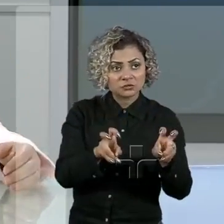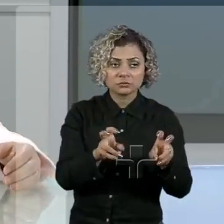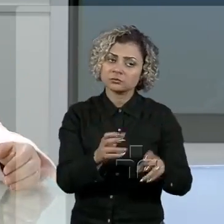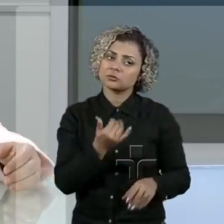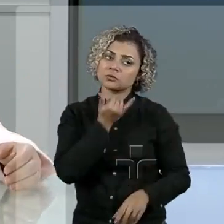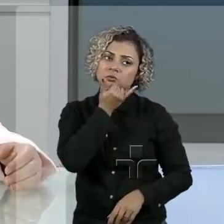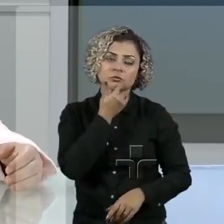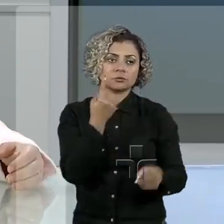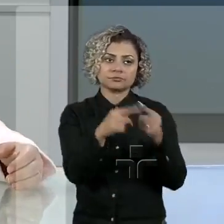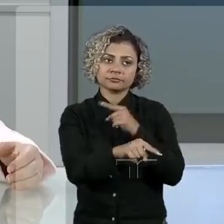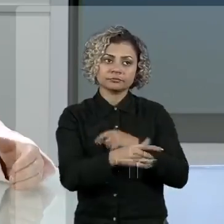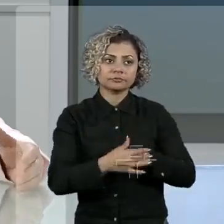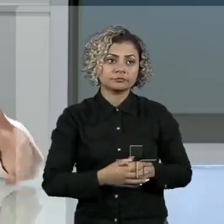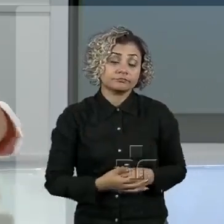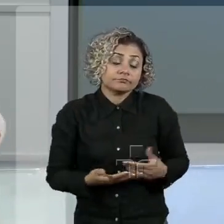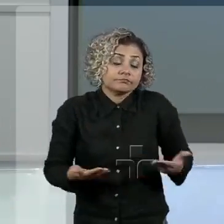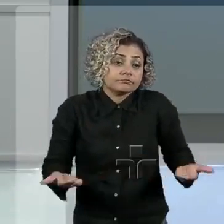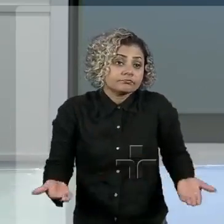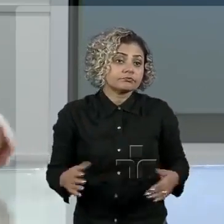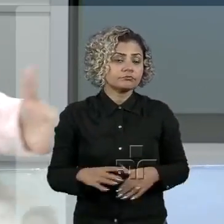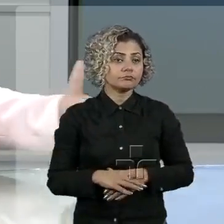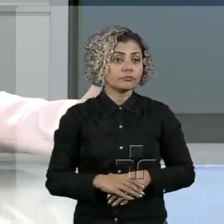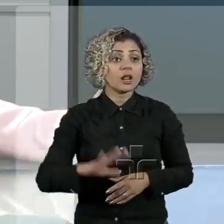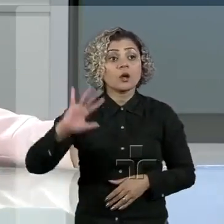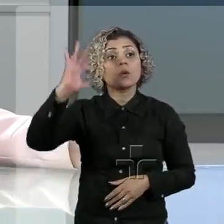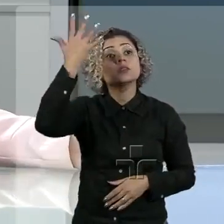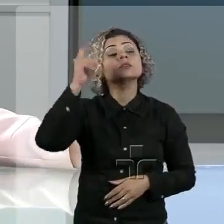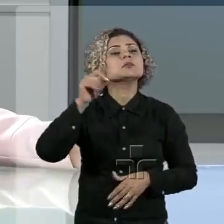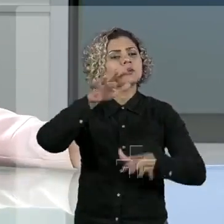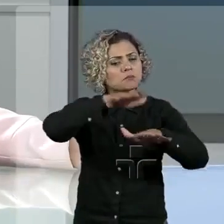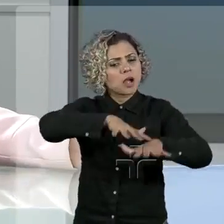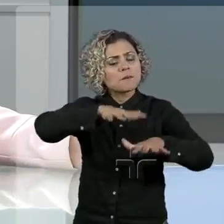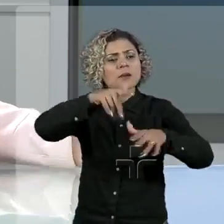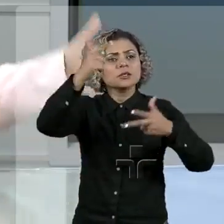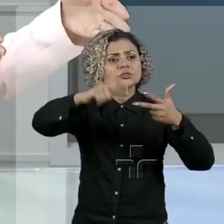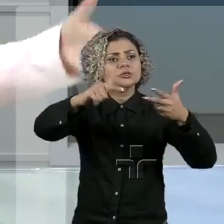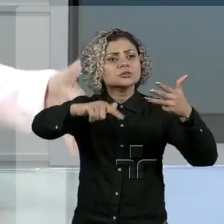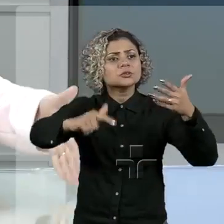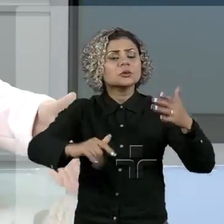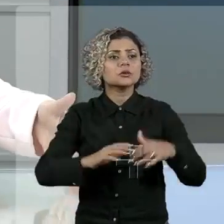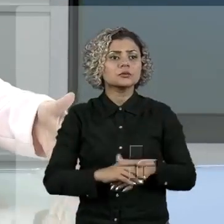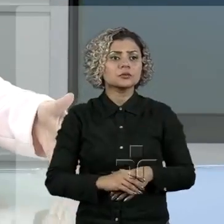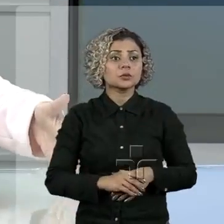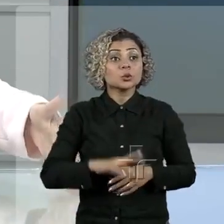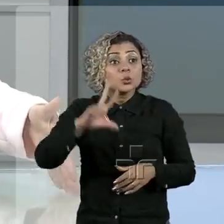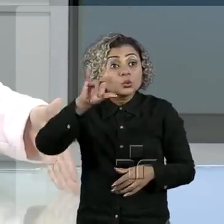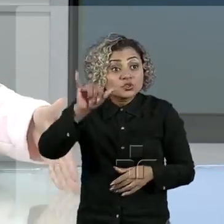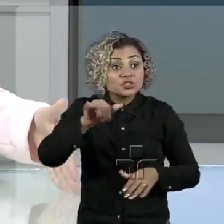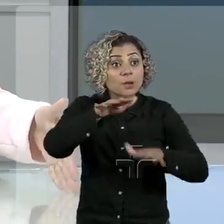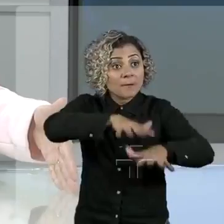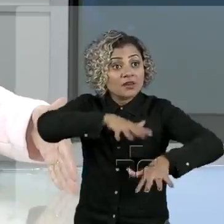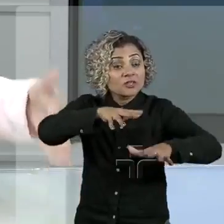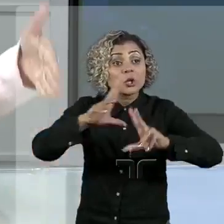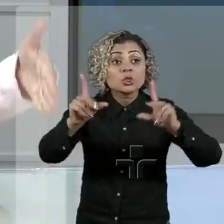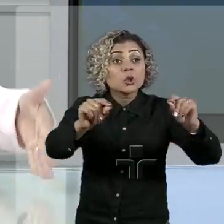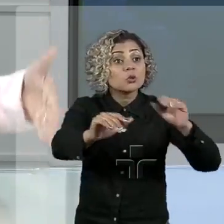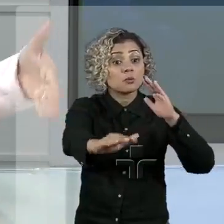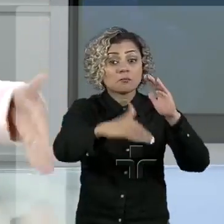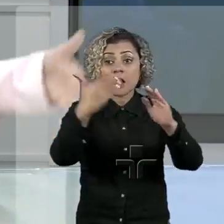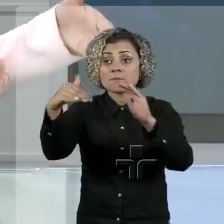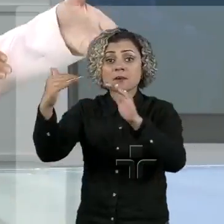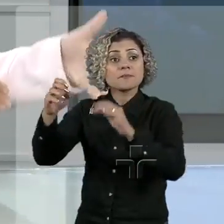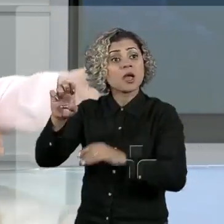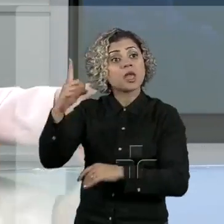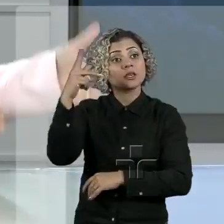contingenciamento, vocês mesmos mostraram, ocorreu várias vezes. No dia da manifestação, todo mundo recebeu um vídeo